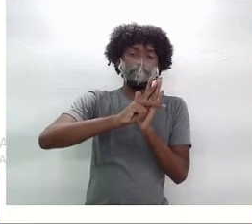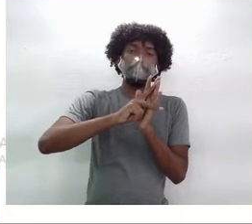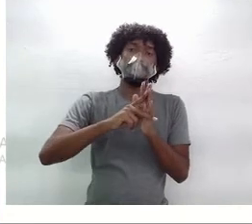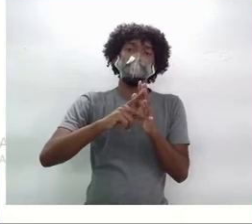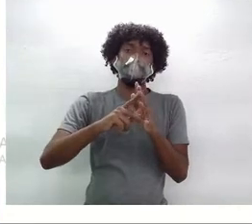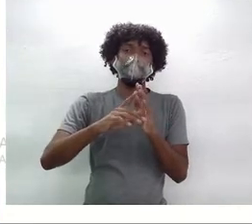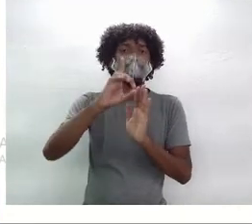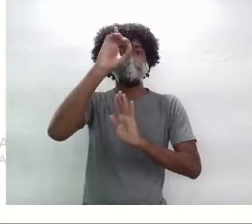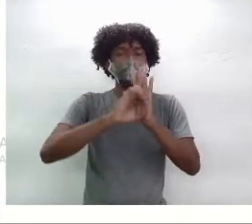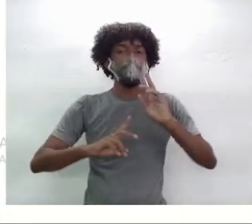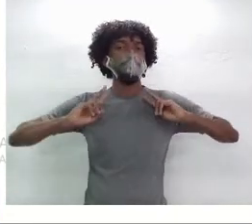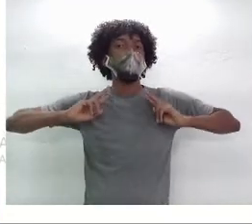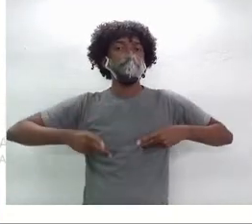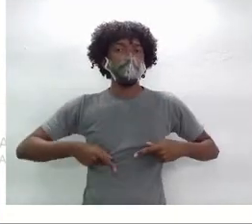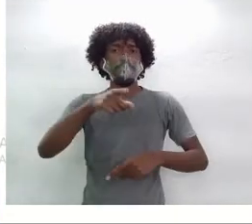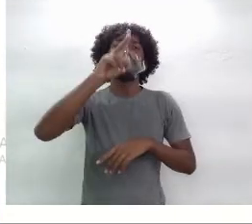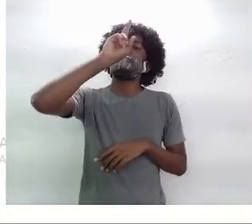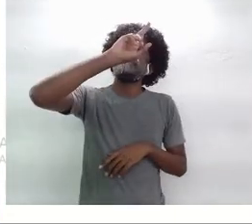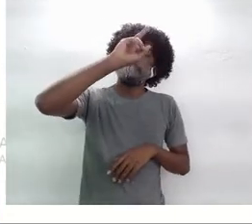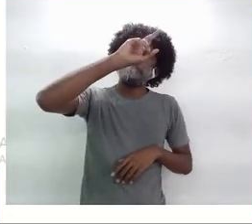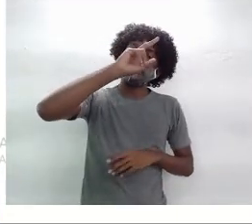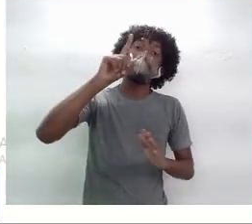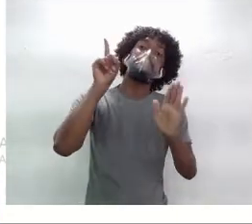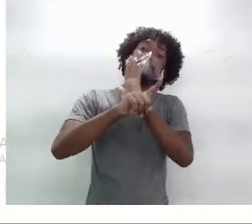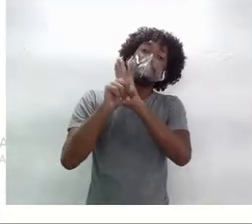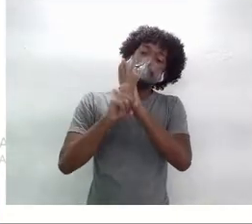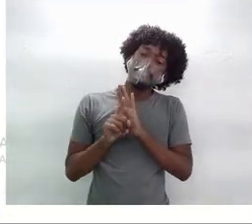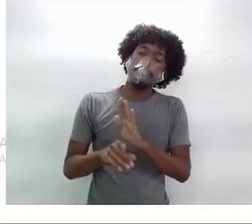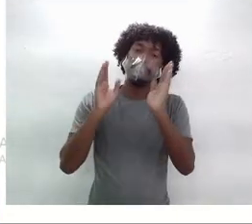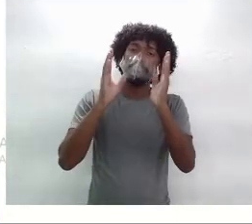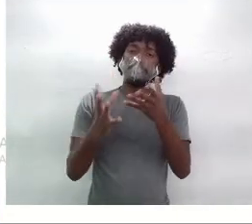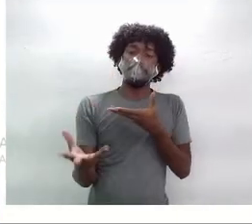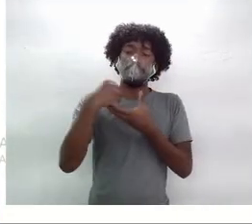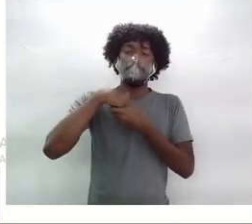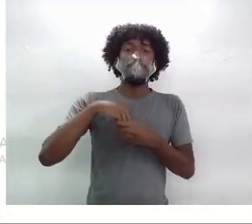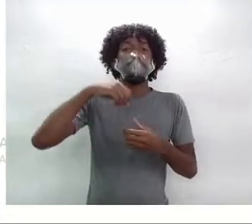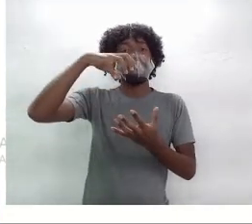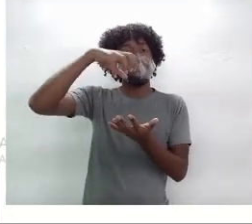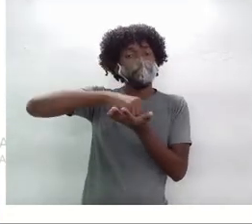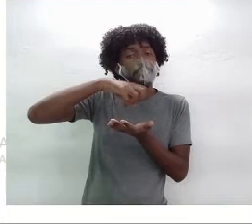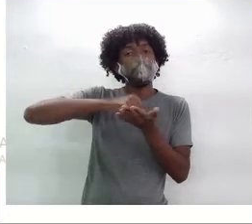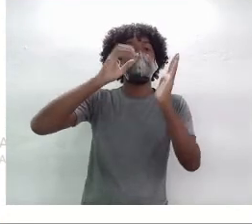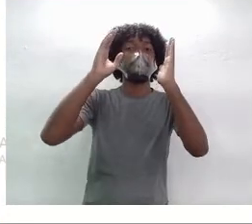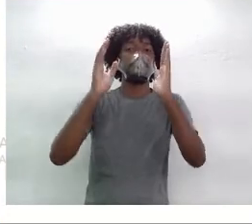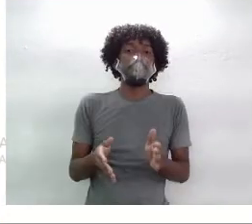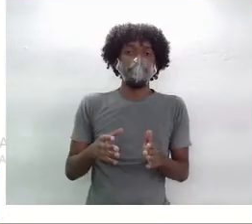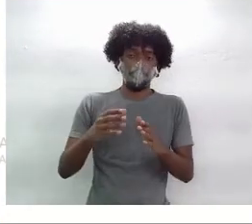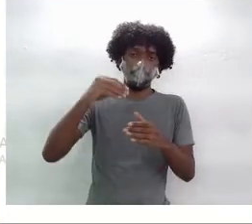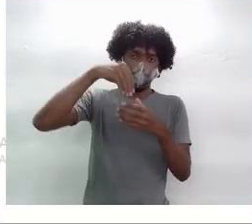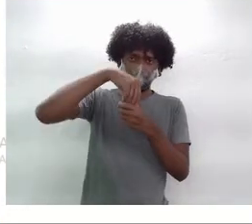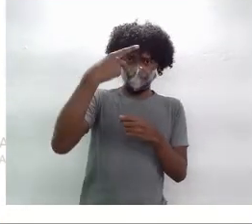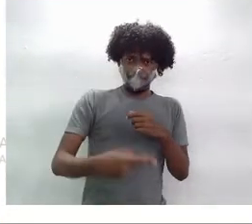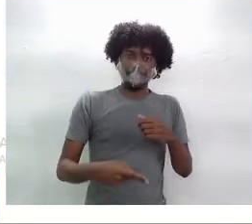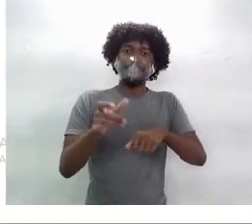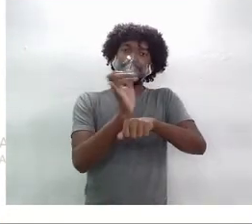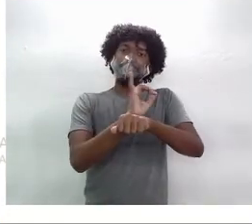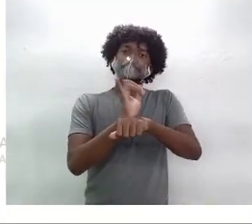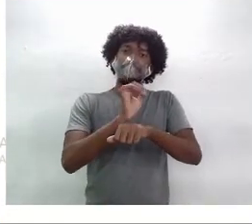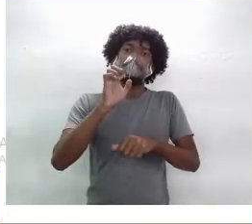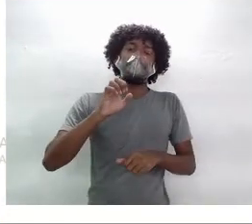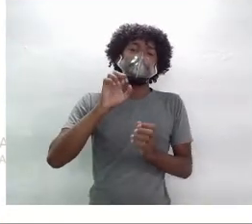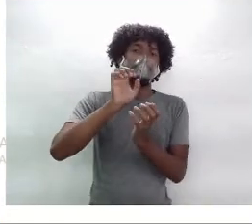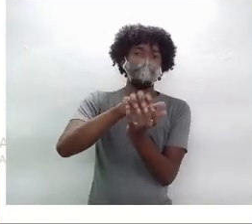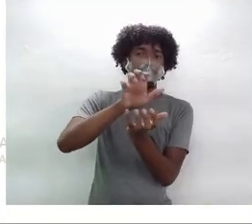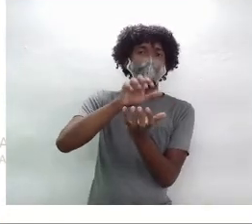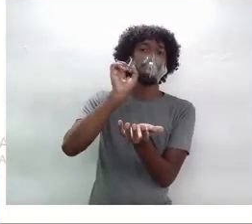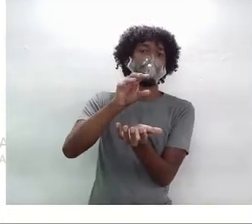lembrar que essas perguntas vocês podem encontrar aqui gravadas no EducaPE, certo? Todas as nossas